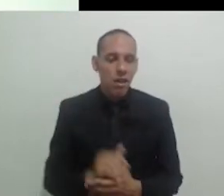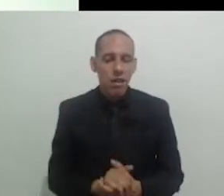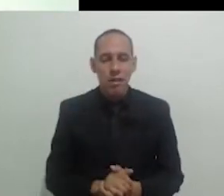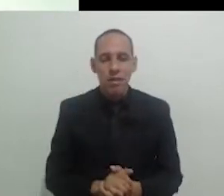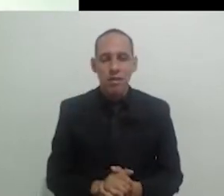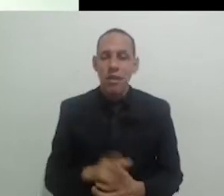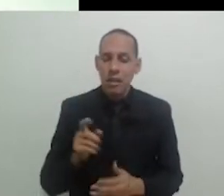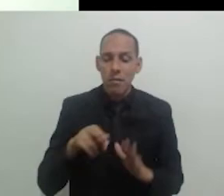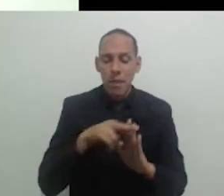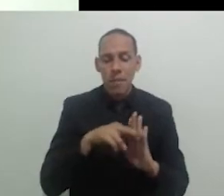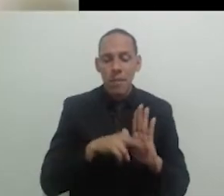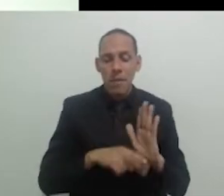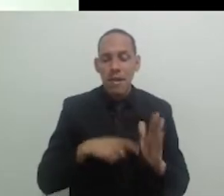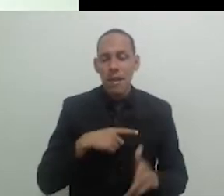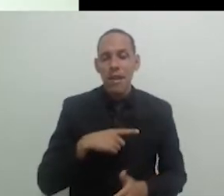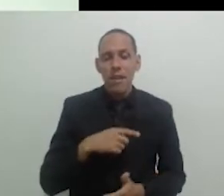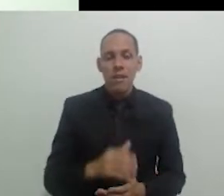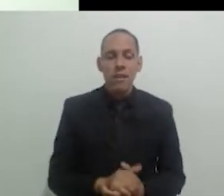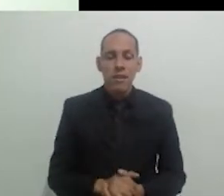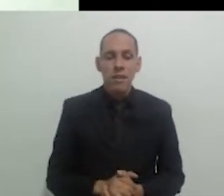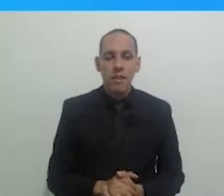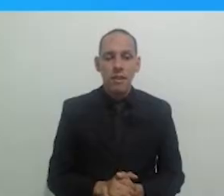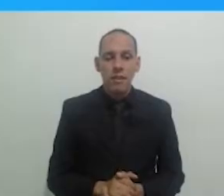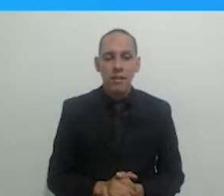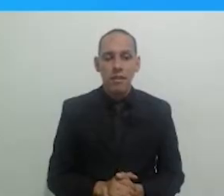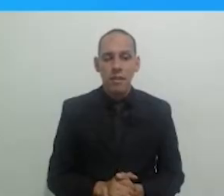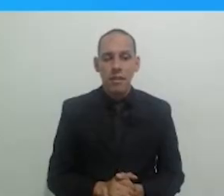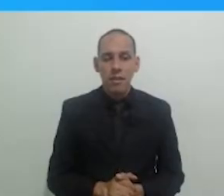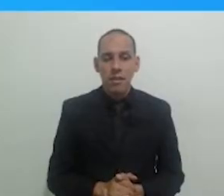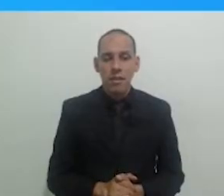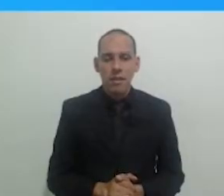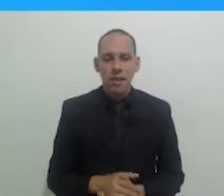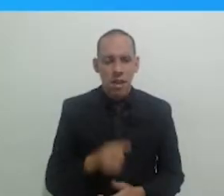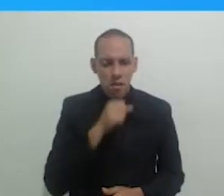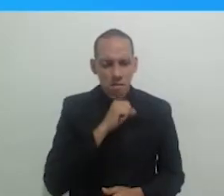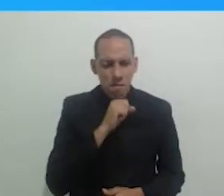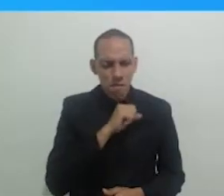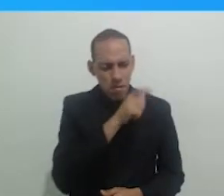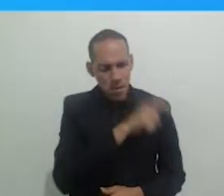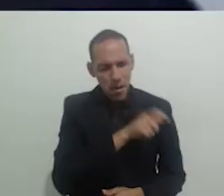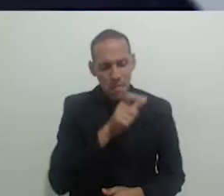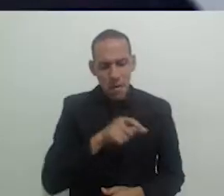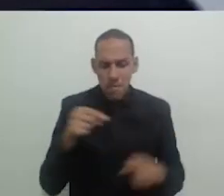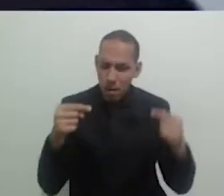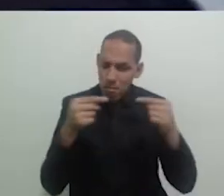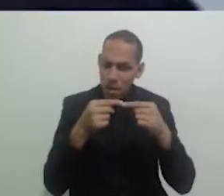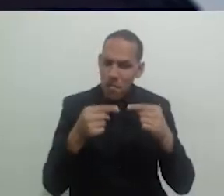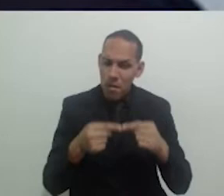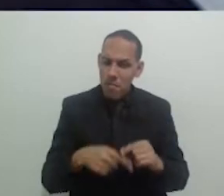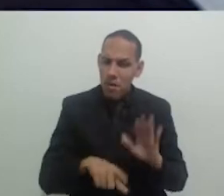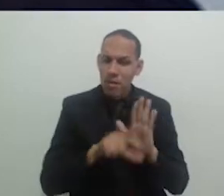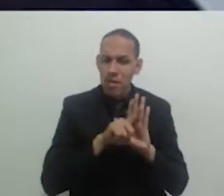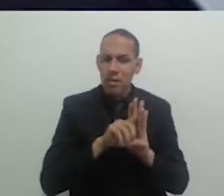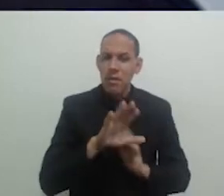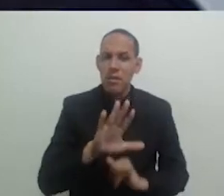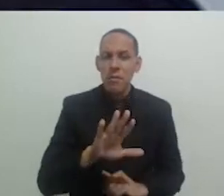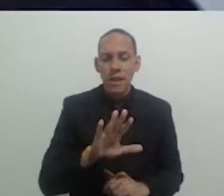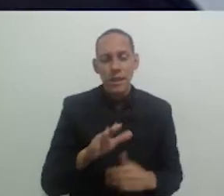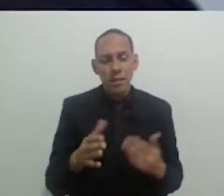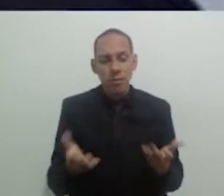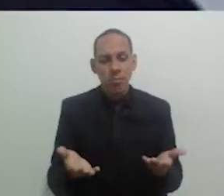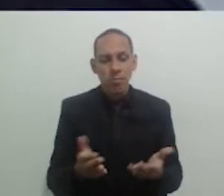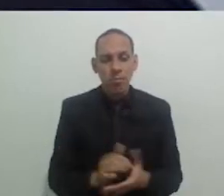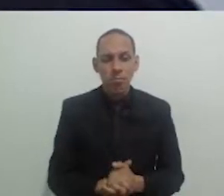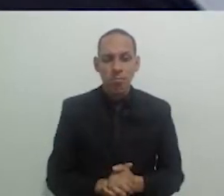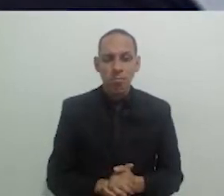Sim, mas... E esses mais antigos, eles preenchem o que a lei diz. Mas, de qualquer forma... Já tivemos um